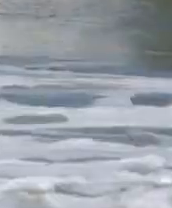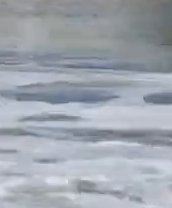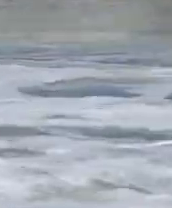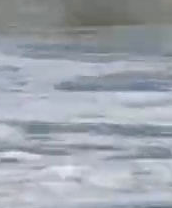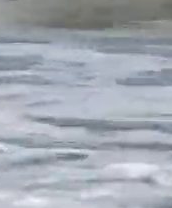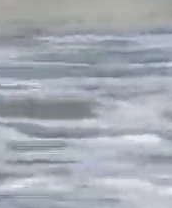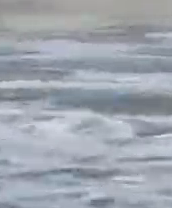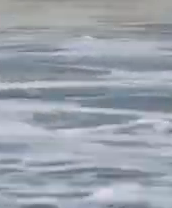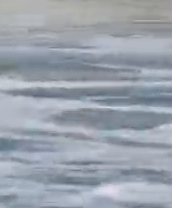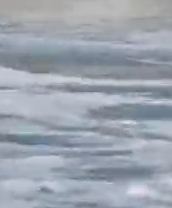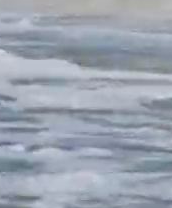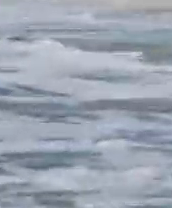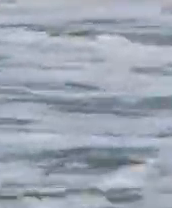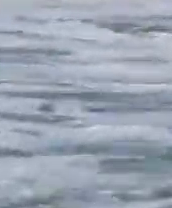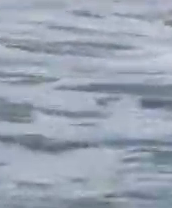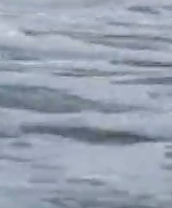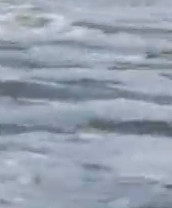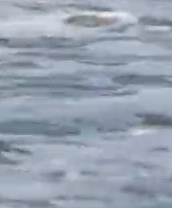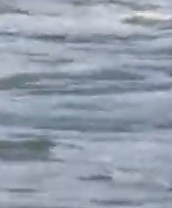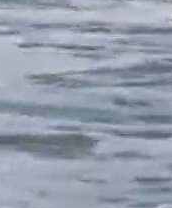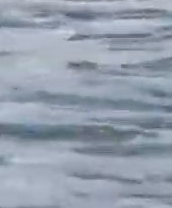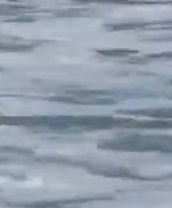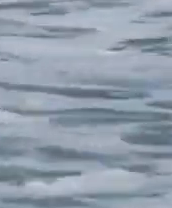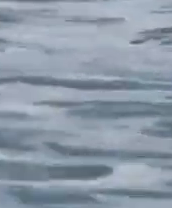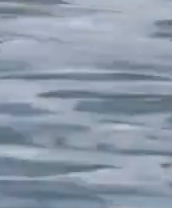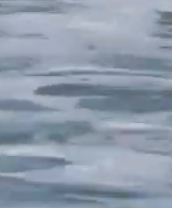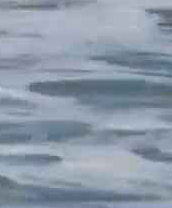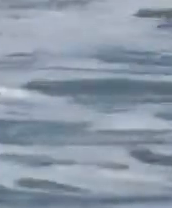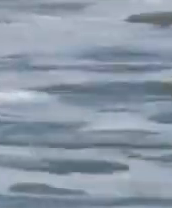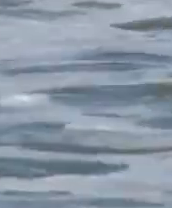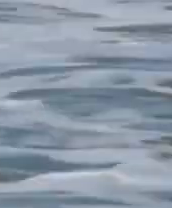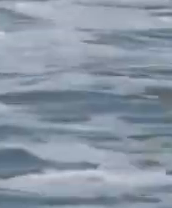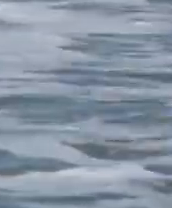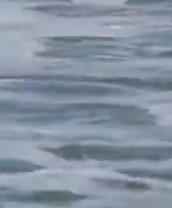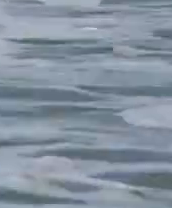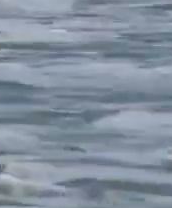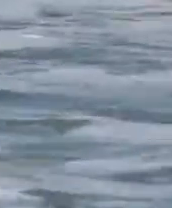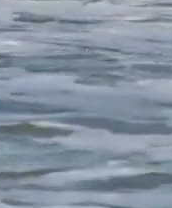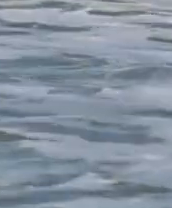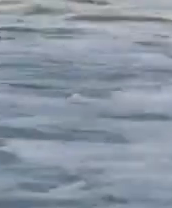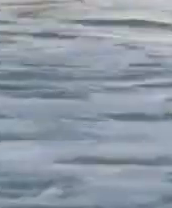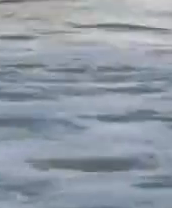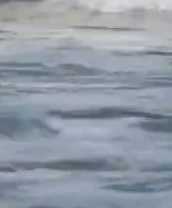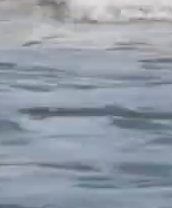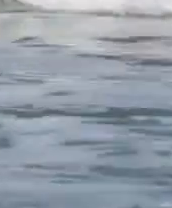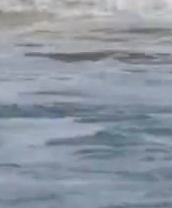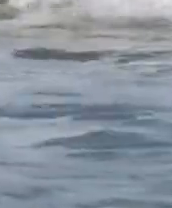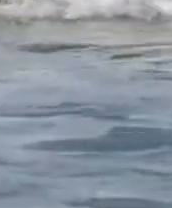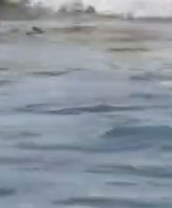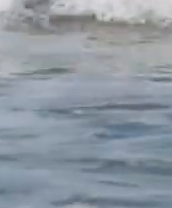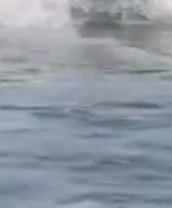Juan rema com as mãos, um dos homens ao lado também usa uma prancha. Juan pega a onda, vira e cai na água.